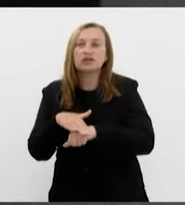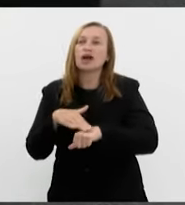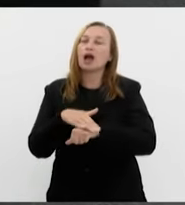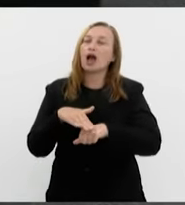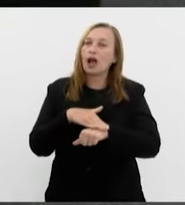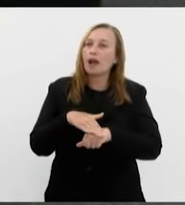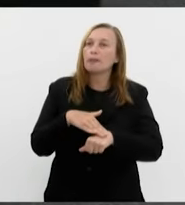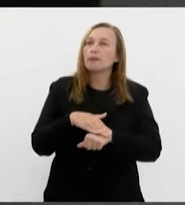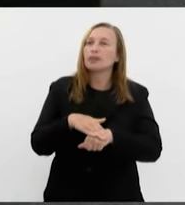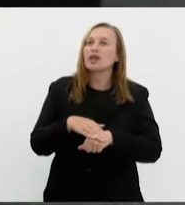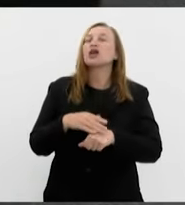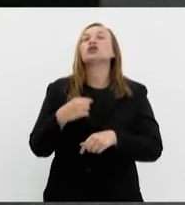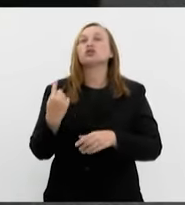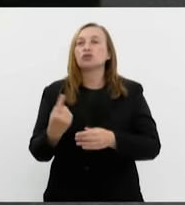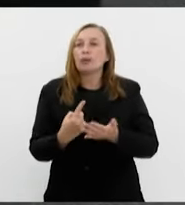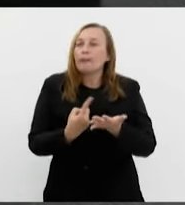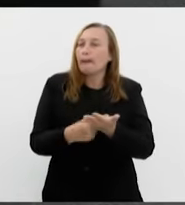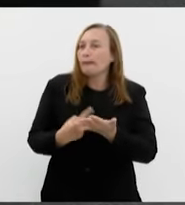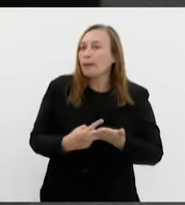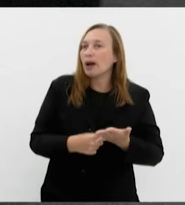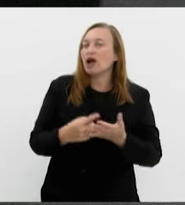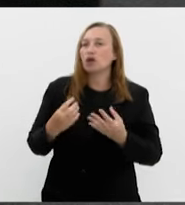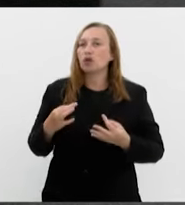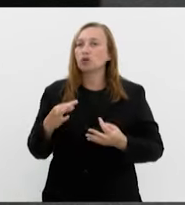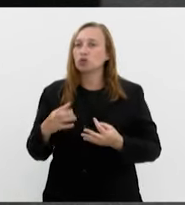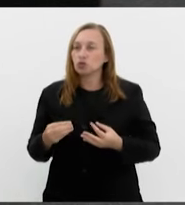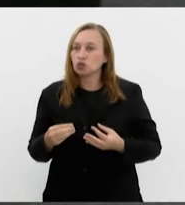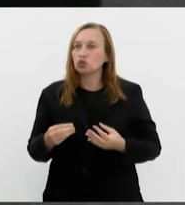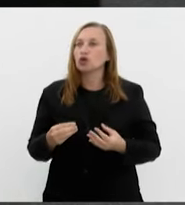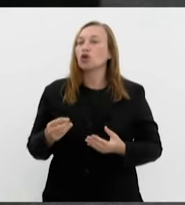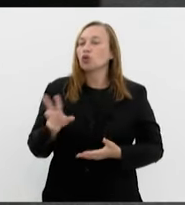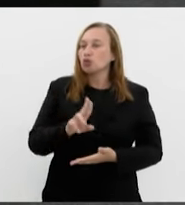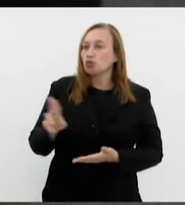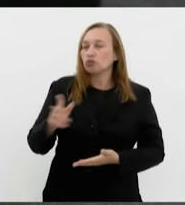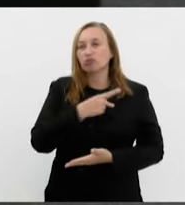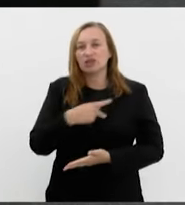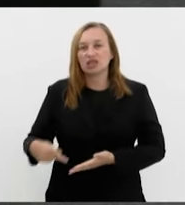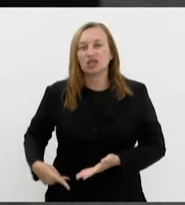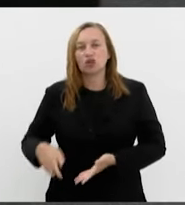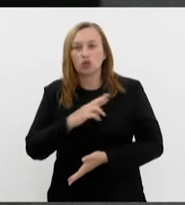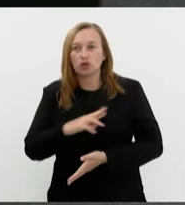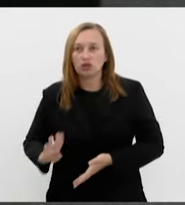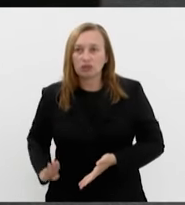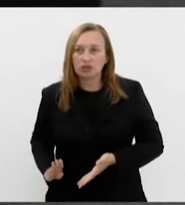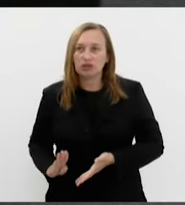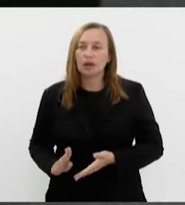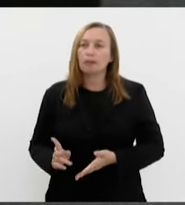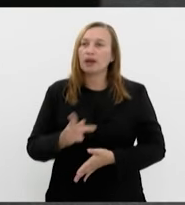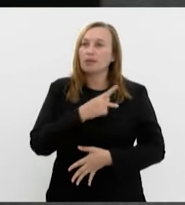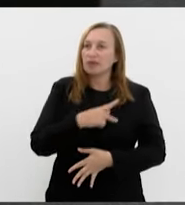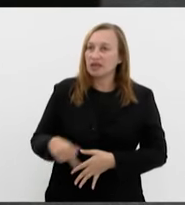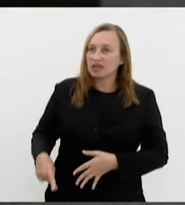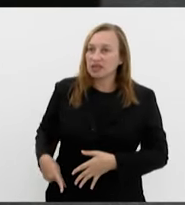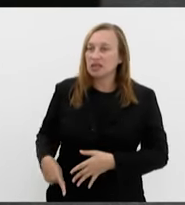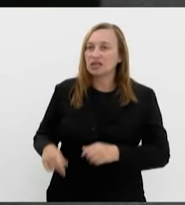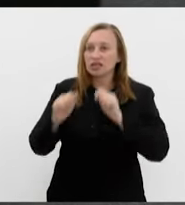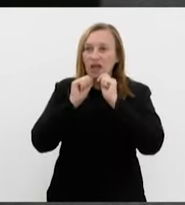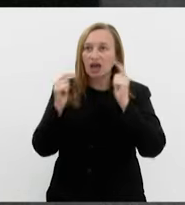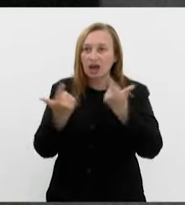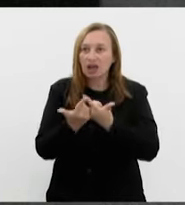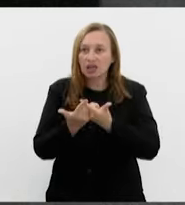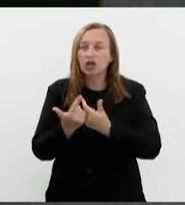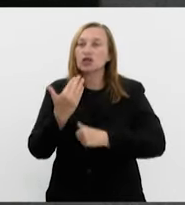política, a gente faz concessão. Quando eu aqui defini, pelo nome do presidente Rodrigo Bacelar, pela presidência da Alerj, eu